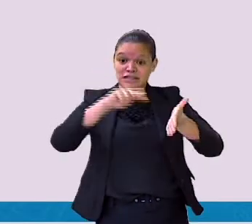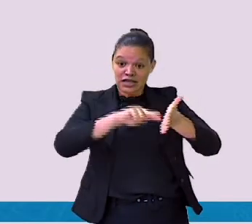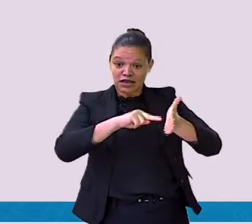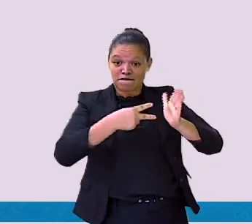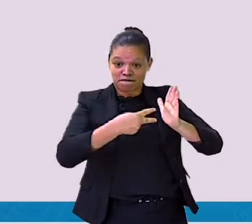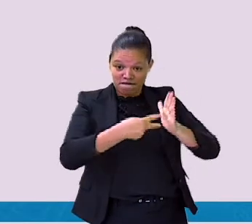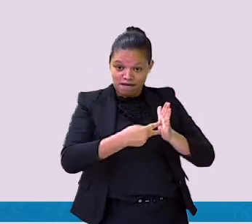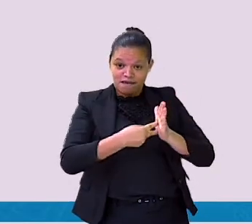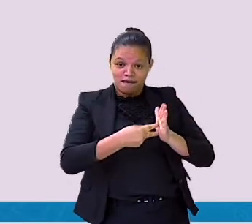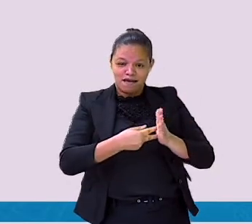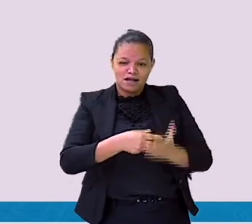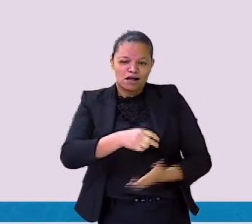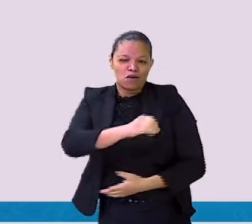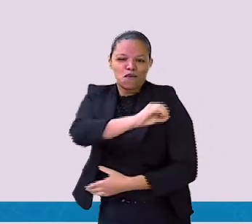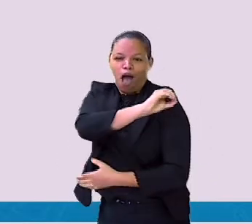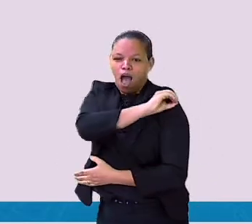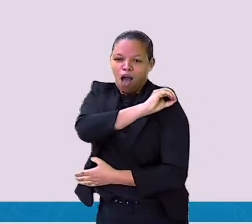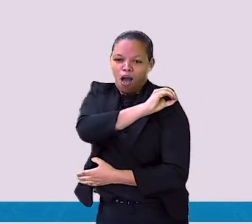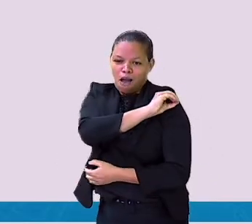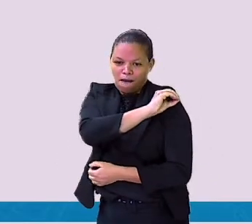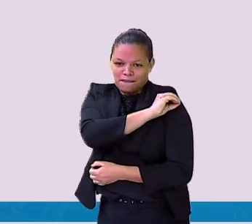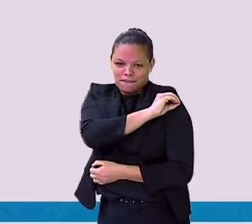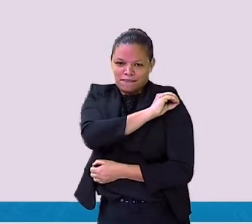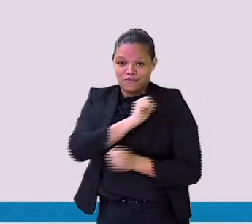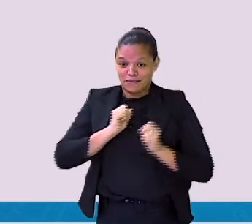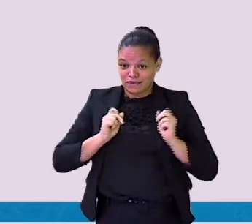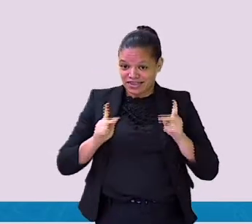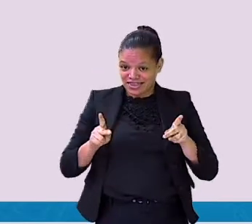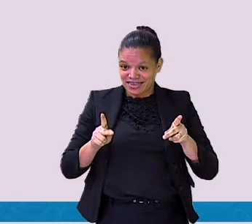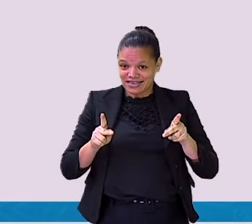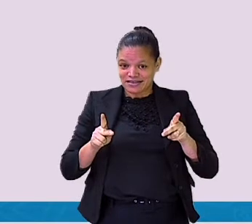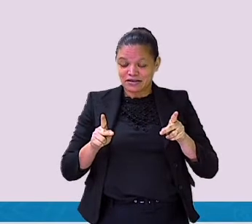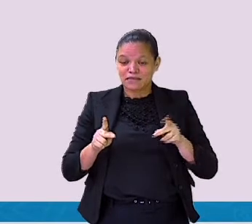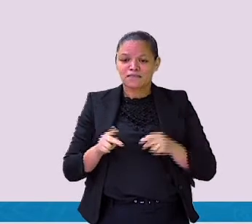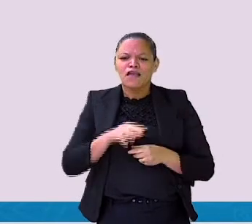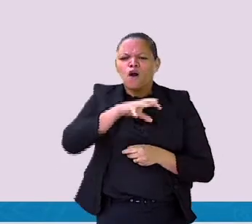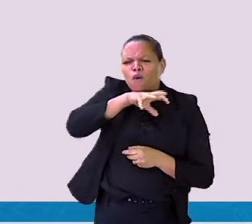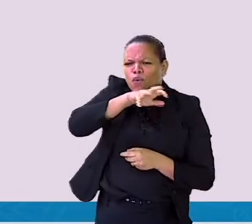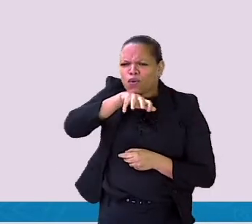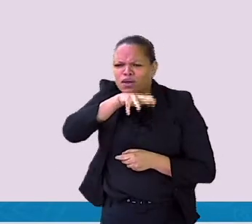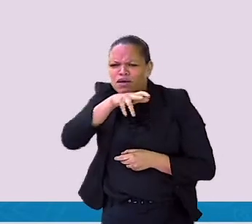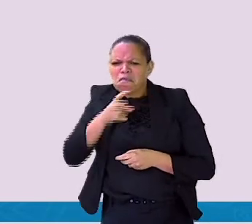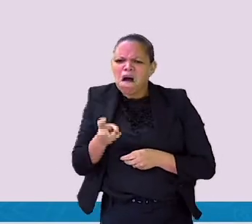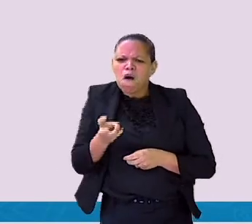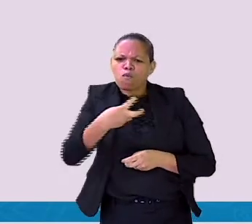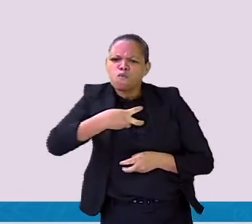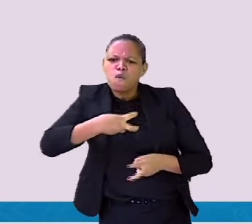tá? Agora a preguiça. Lá na nossa fábula fala que ela é